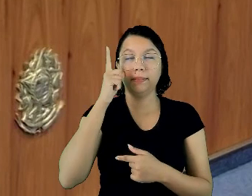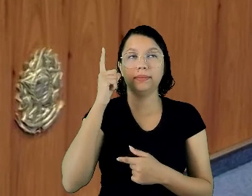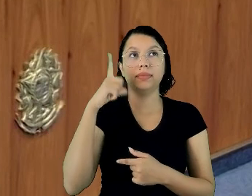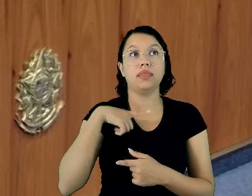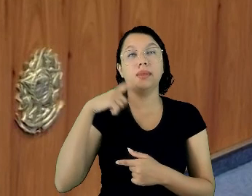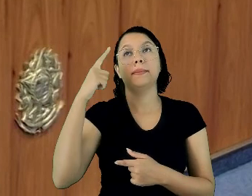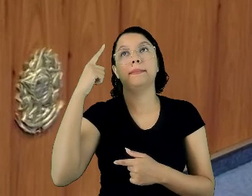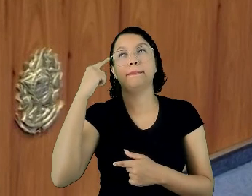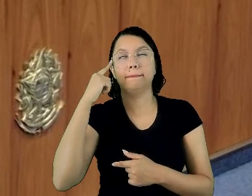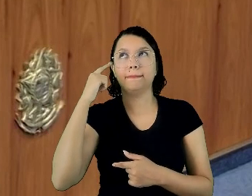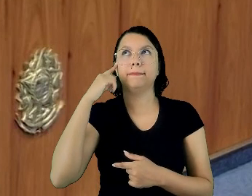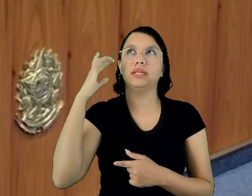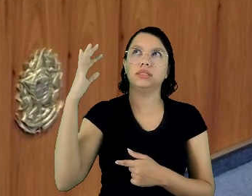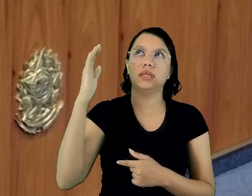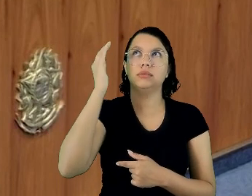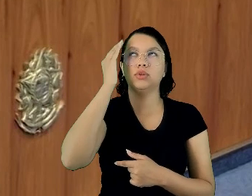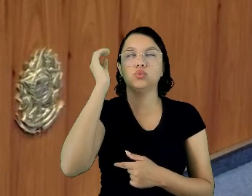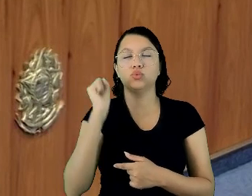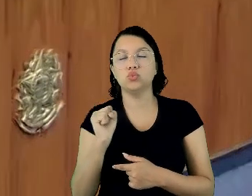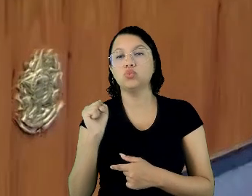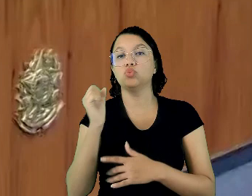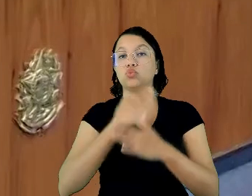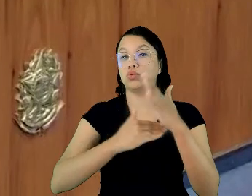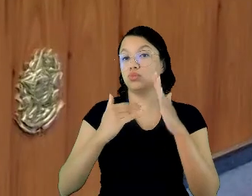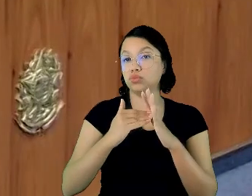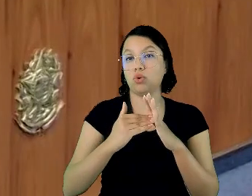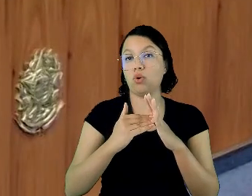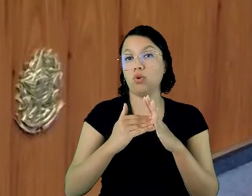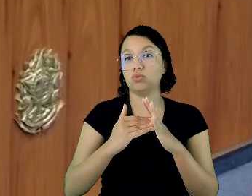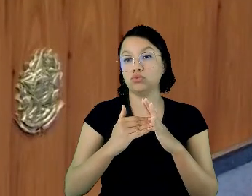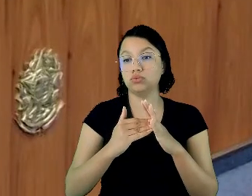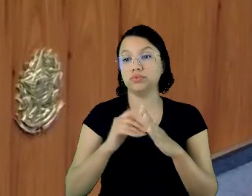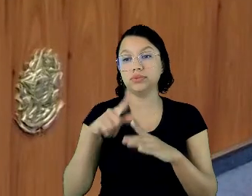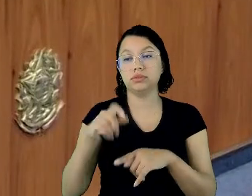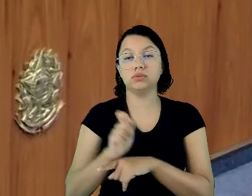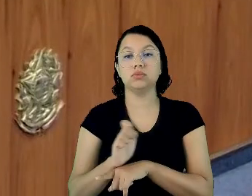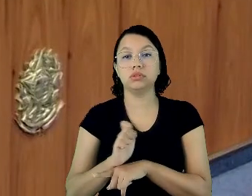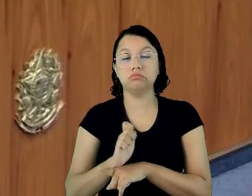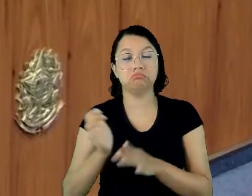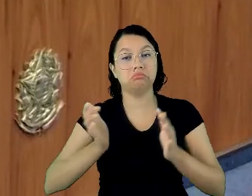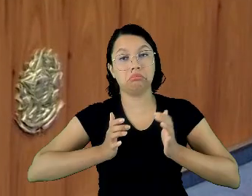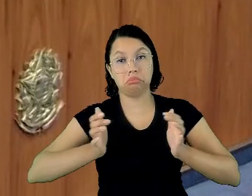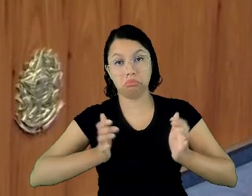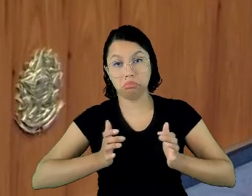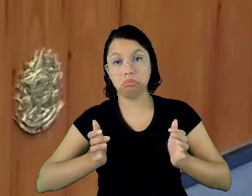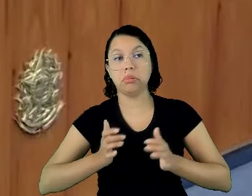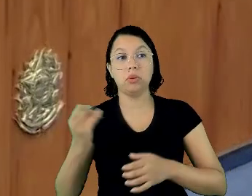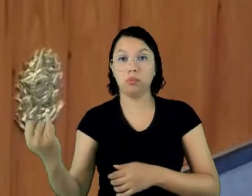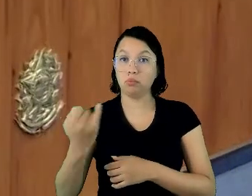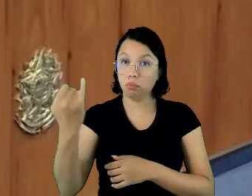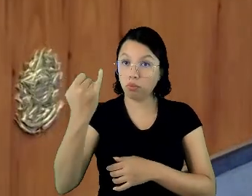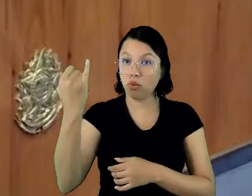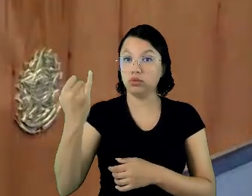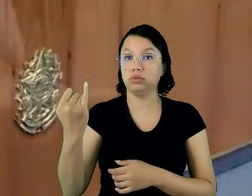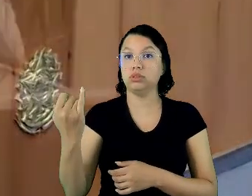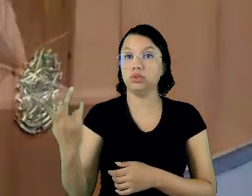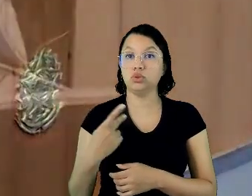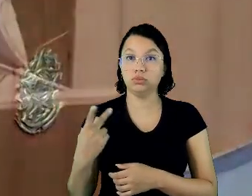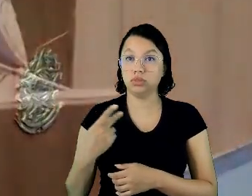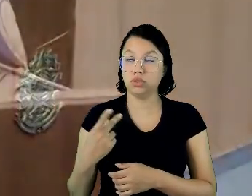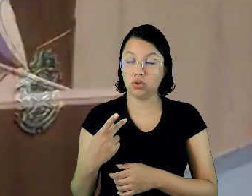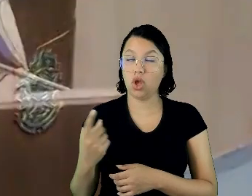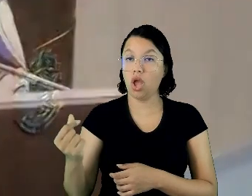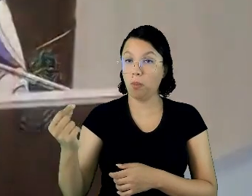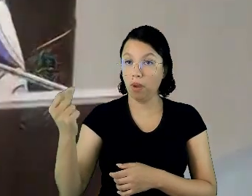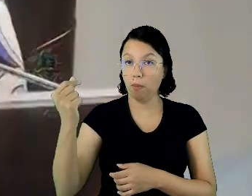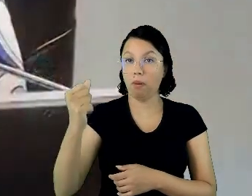questão também, um estado extremamente rico, extremamente importante para a economia do país, né? E a Rota